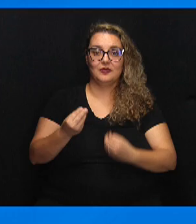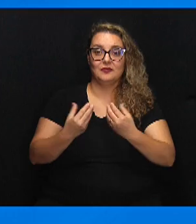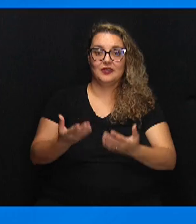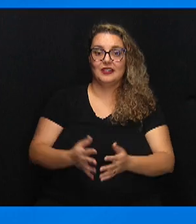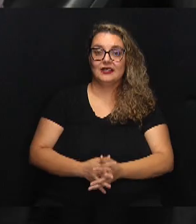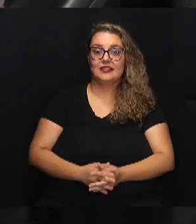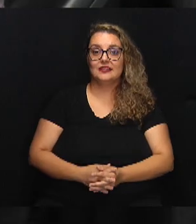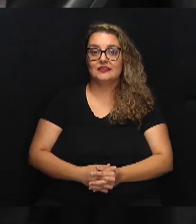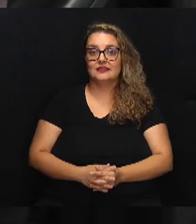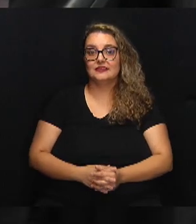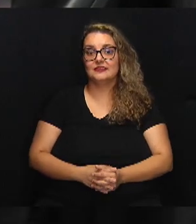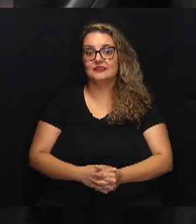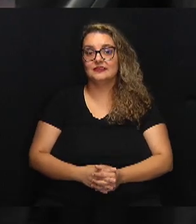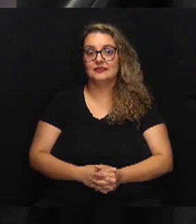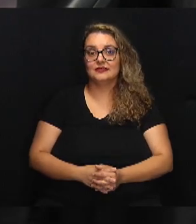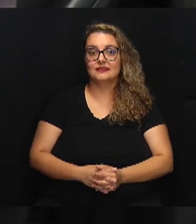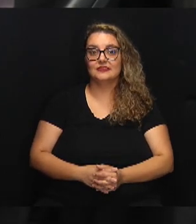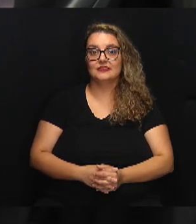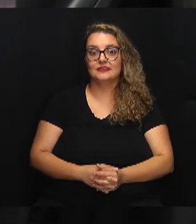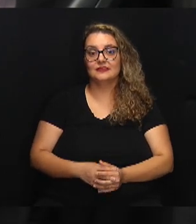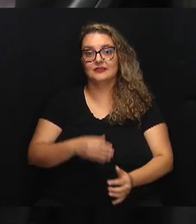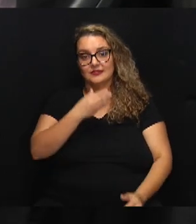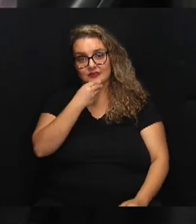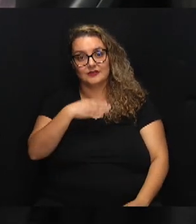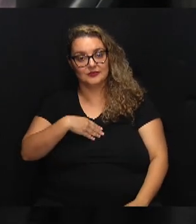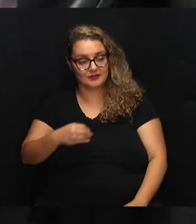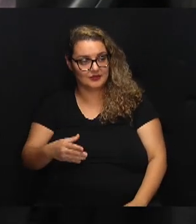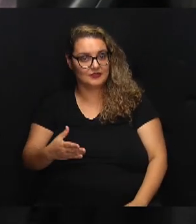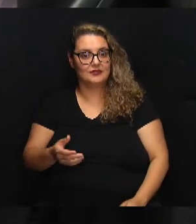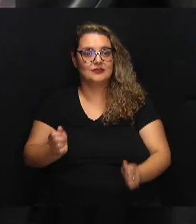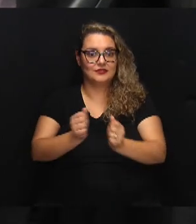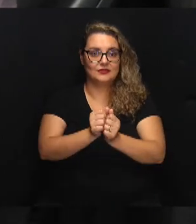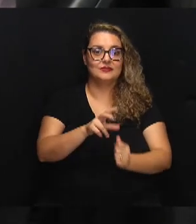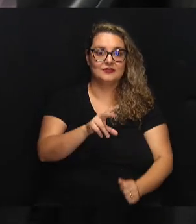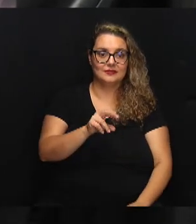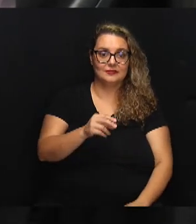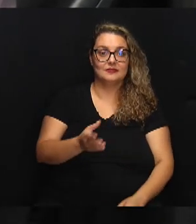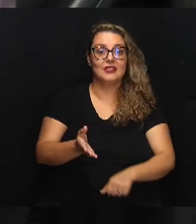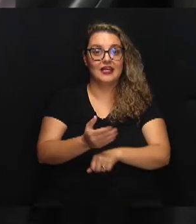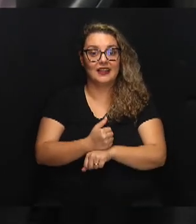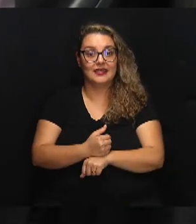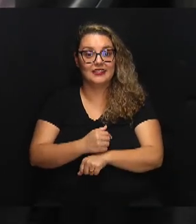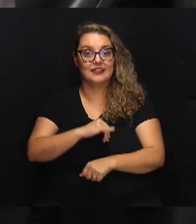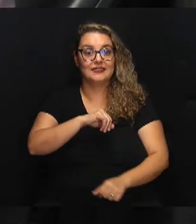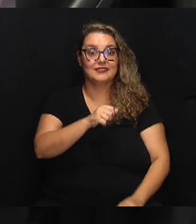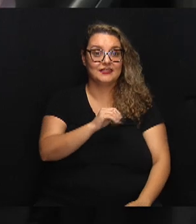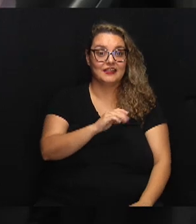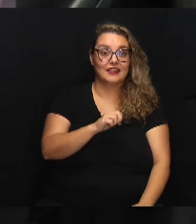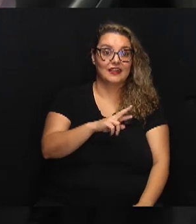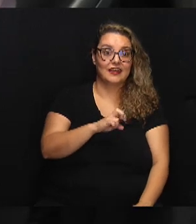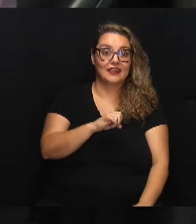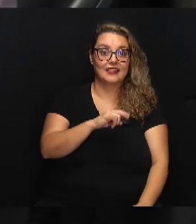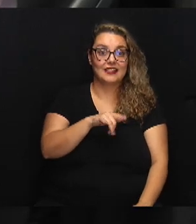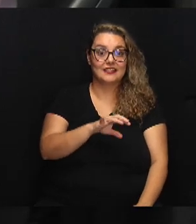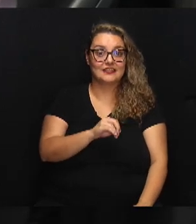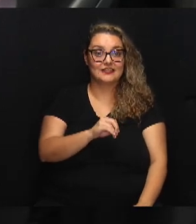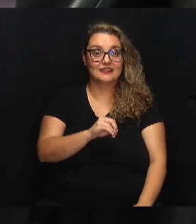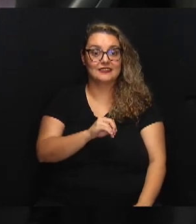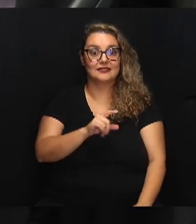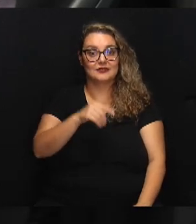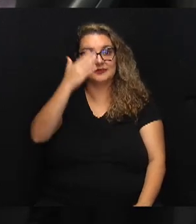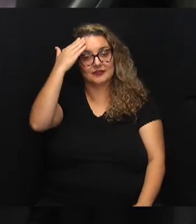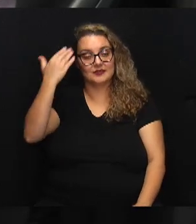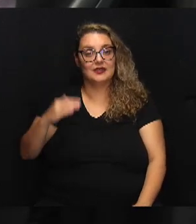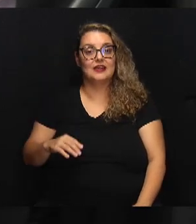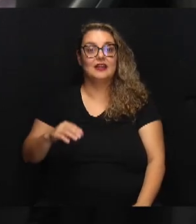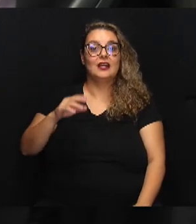Sim, eu voltava muito para casa. Com os avós, porque você falou que sempre... Mas antes você estava em Jacarezinho, em Curitiba. Como que foi? Depois o Wagner aqui em